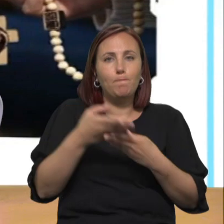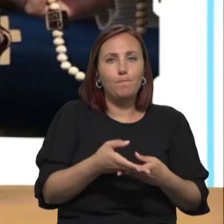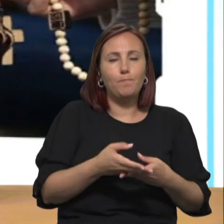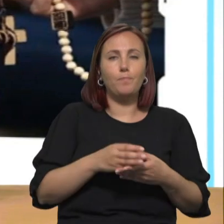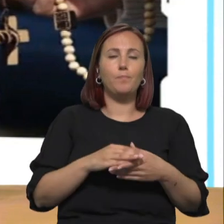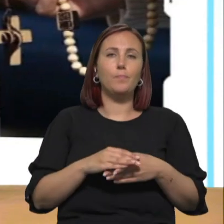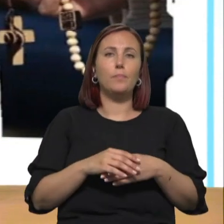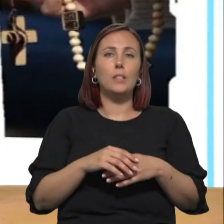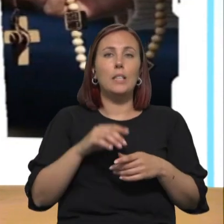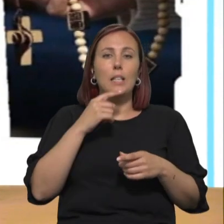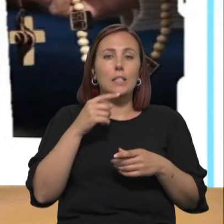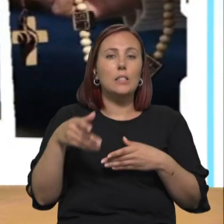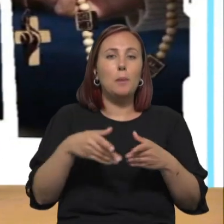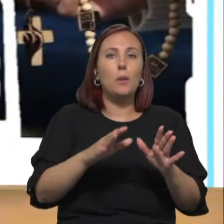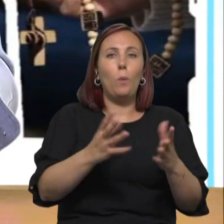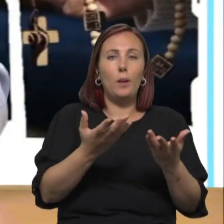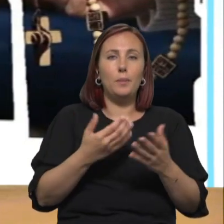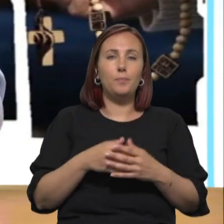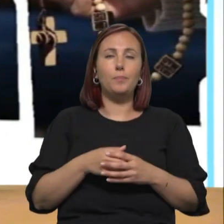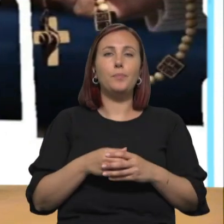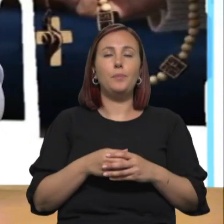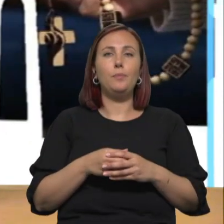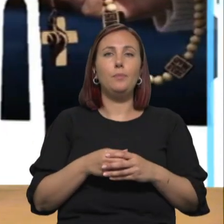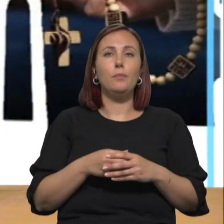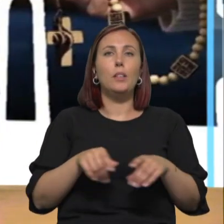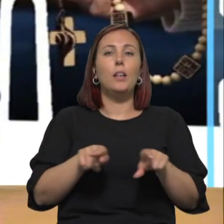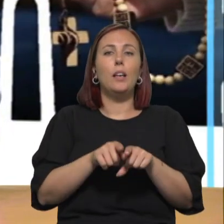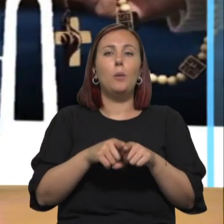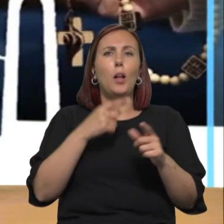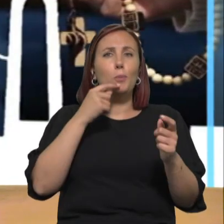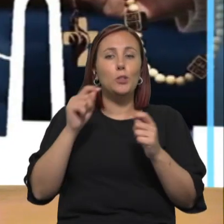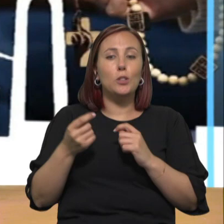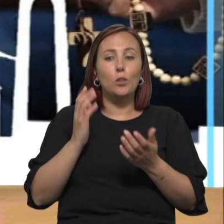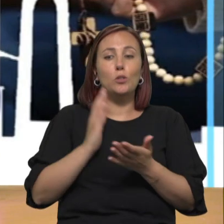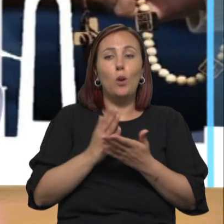que apontassem nesse sentido. É uma discussão que está no princípio,